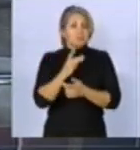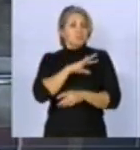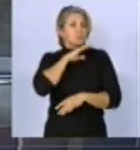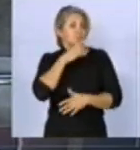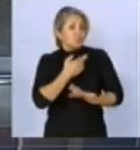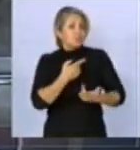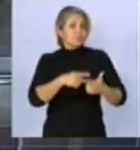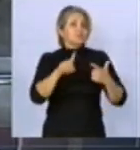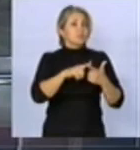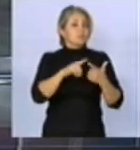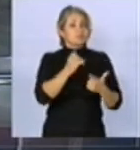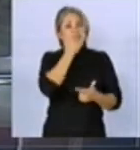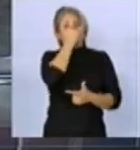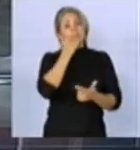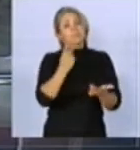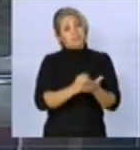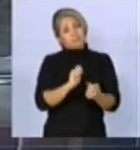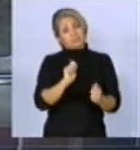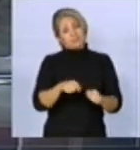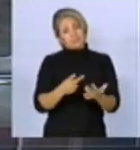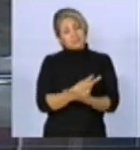ninguém sabe quais são os riscos